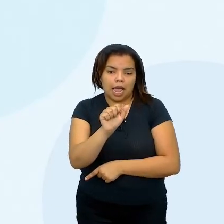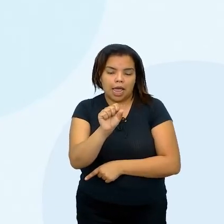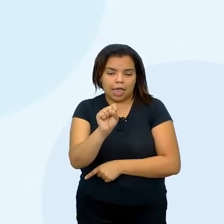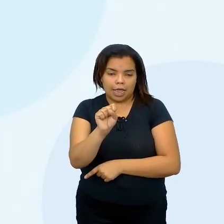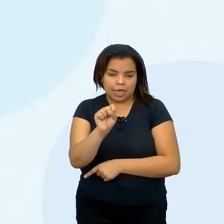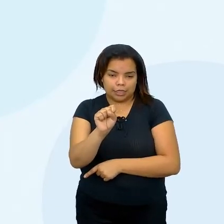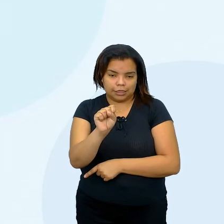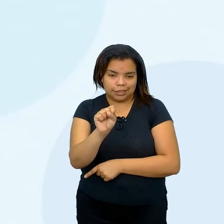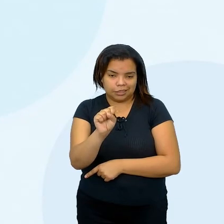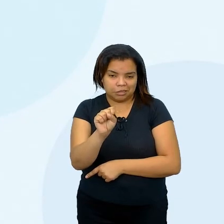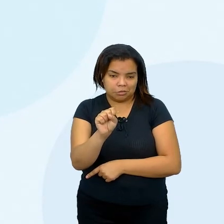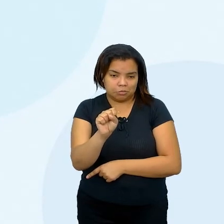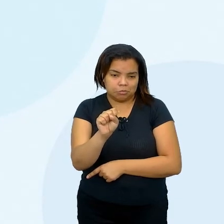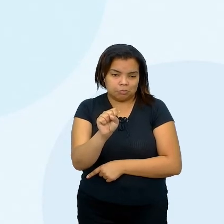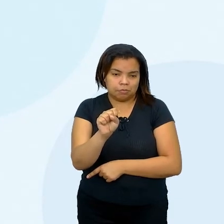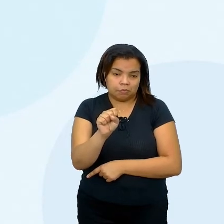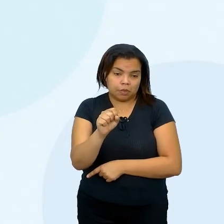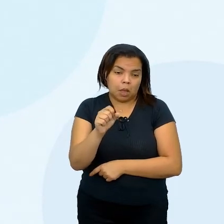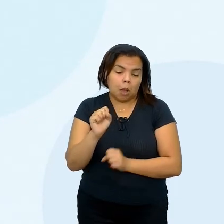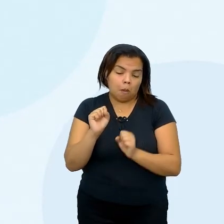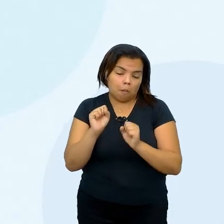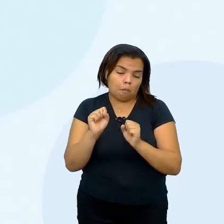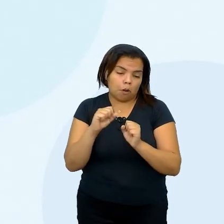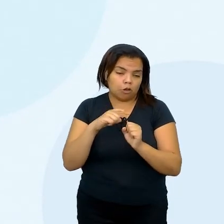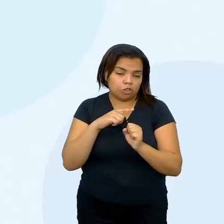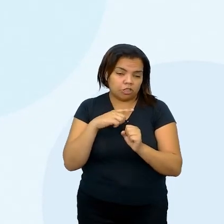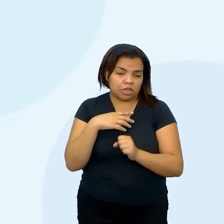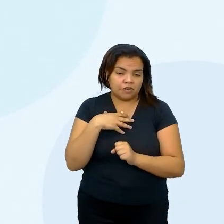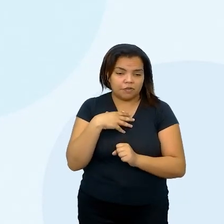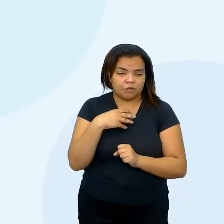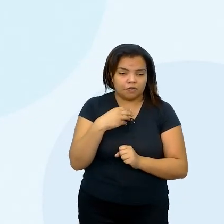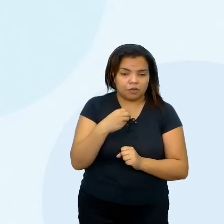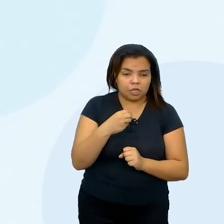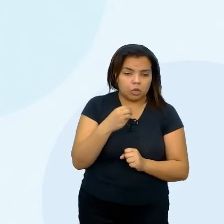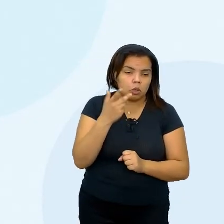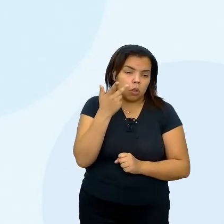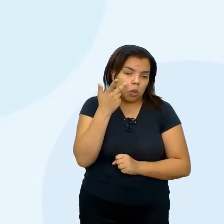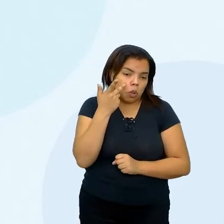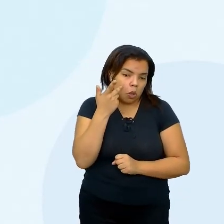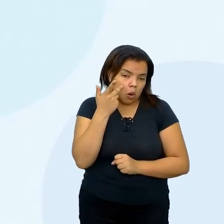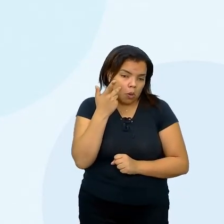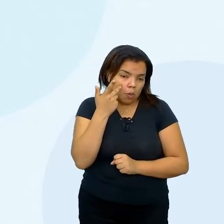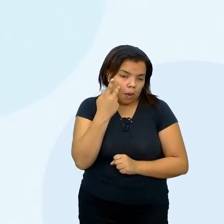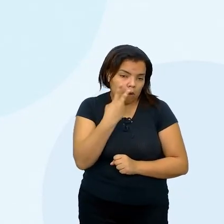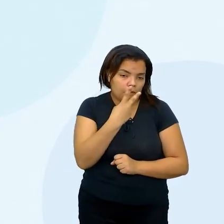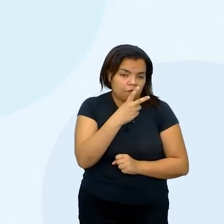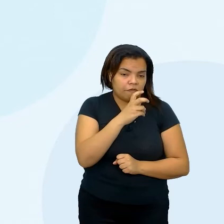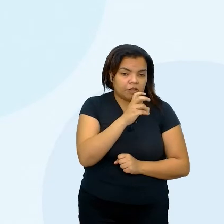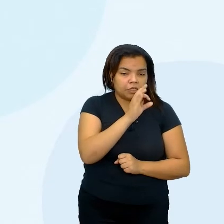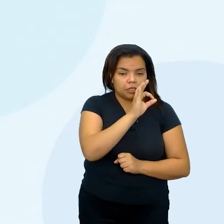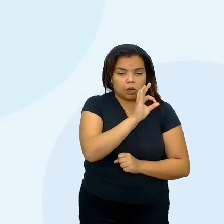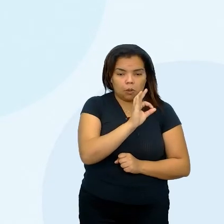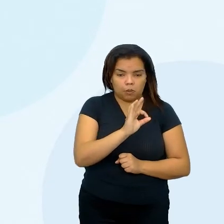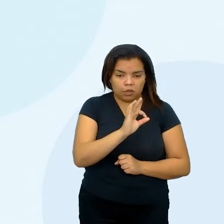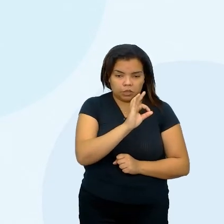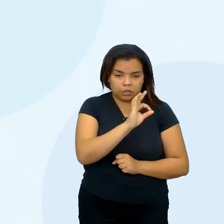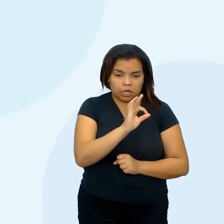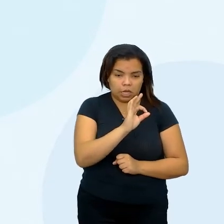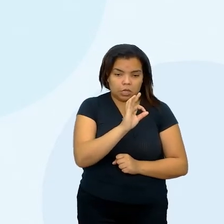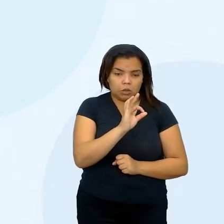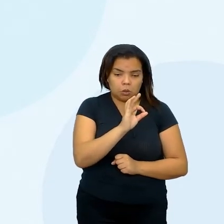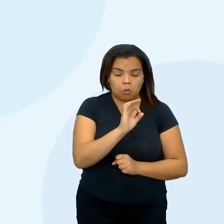aqui normais, olha só, 25% de indivíduos normais. Eu posso ter aqui, olha, indivíduos